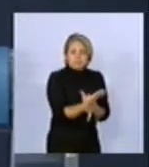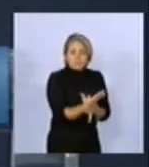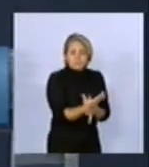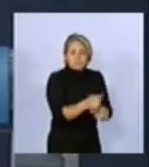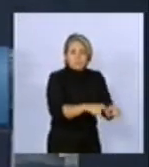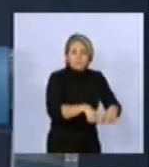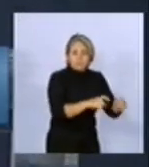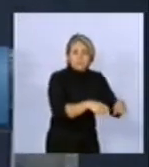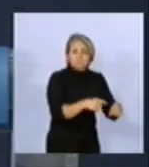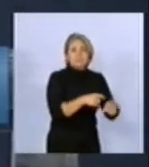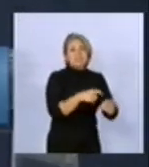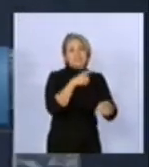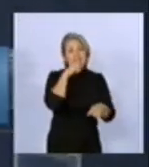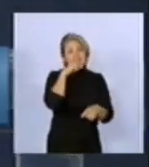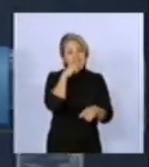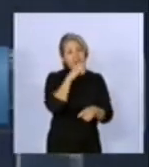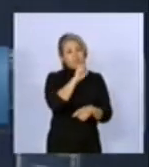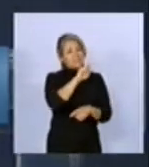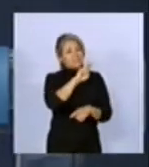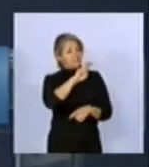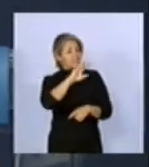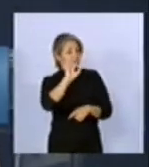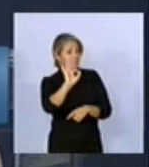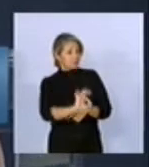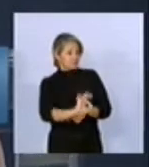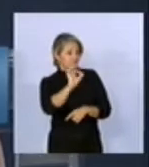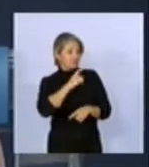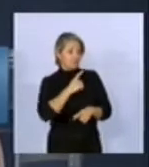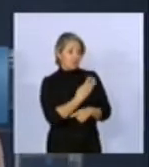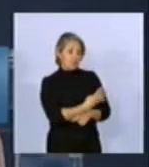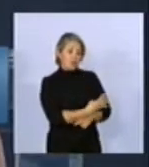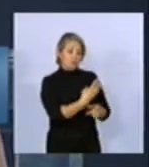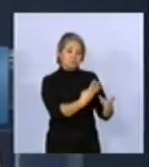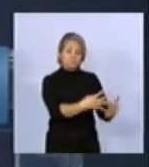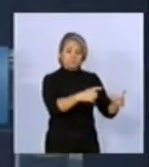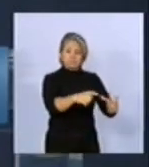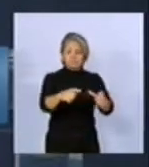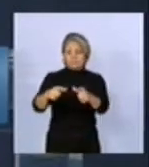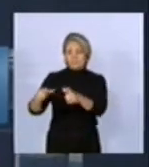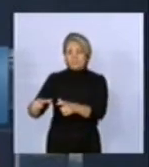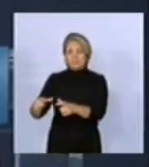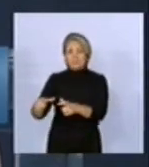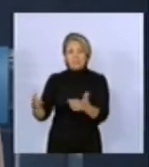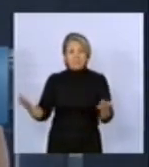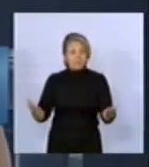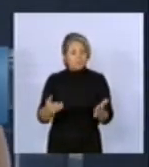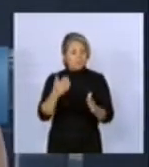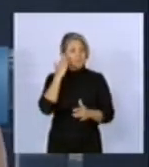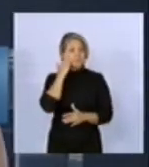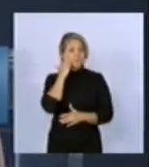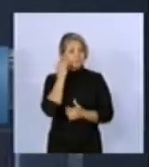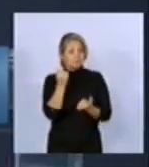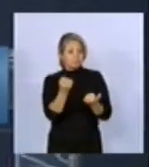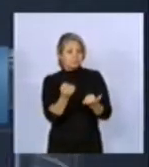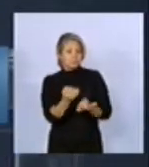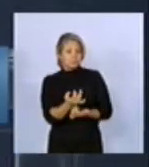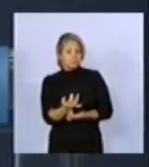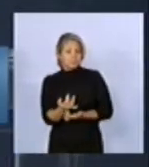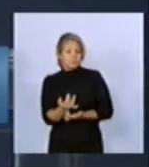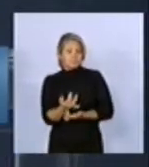85 porcento deles tem até quatro módulos rurais e a receita média e